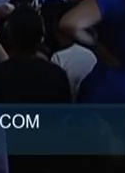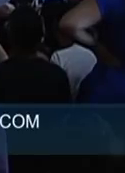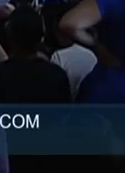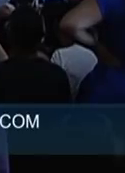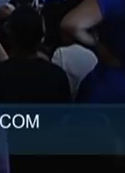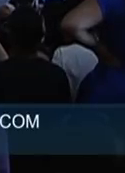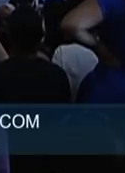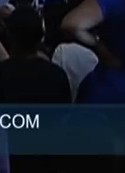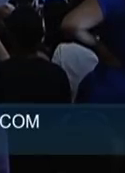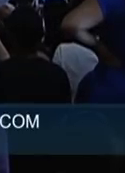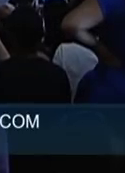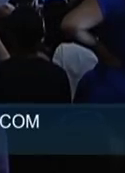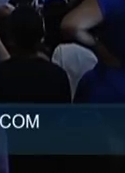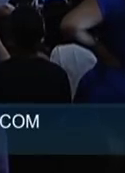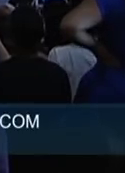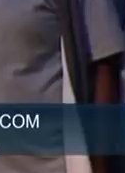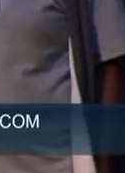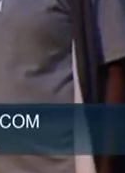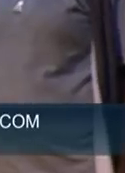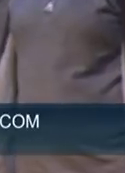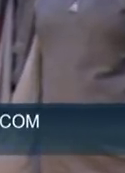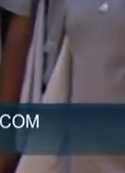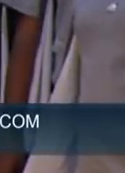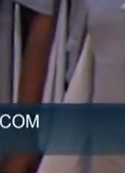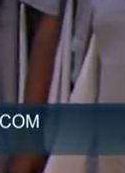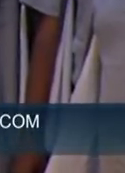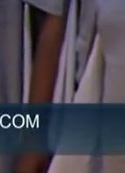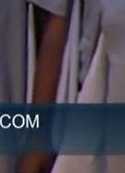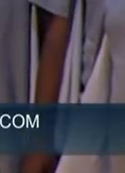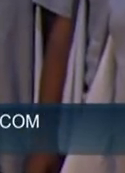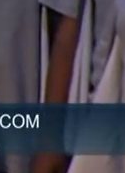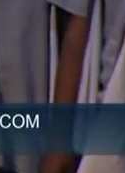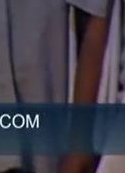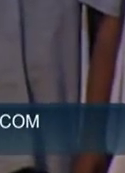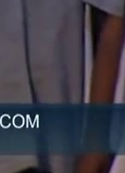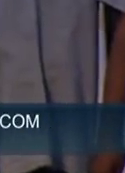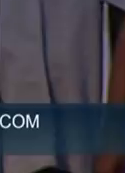a vida.